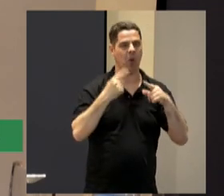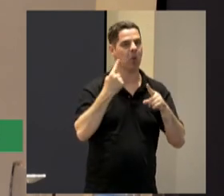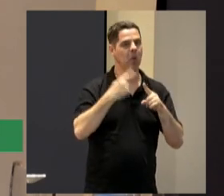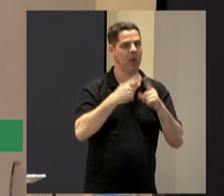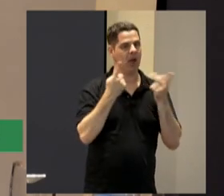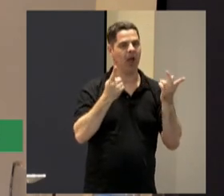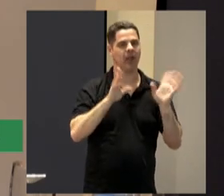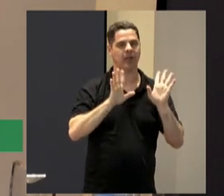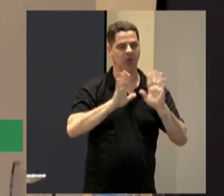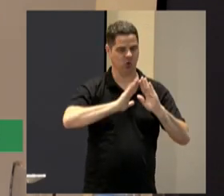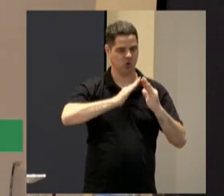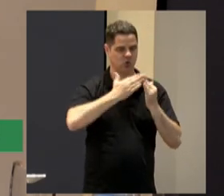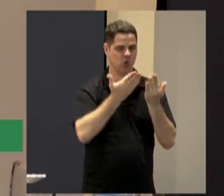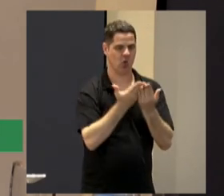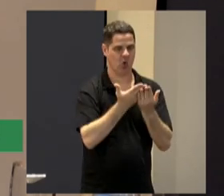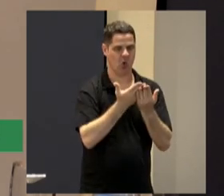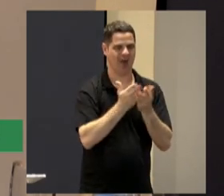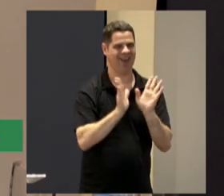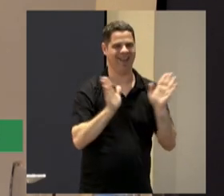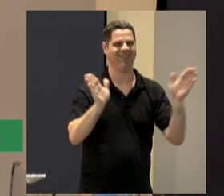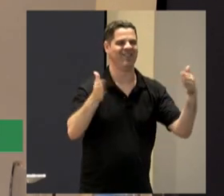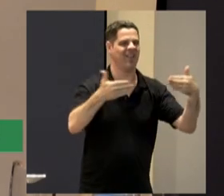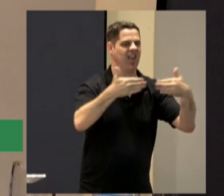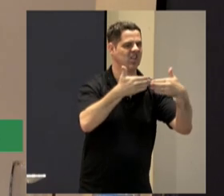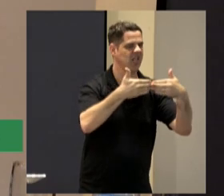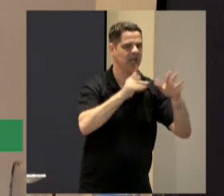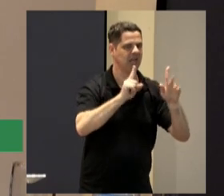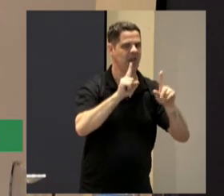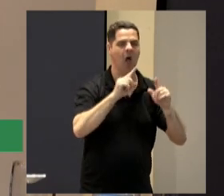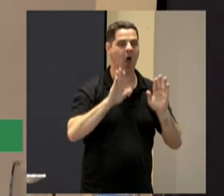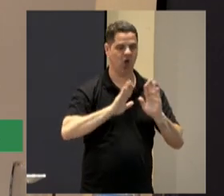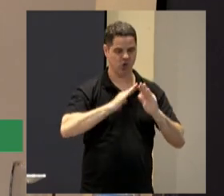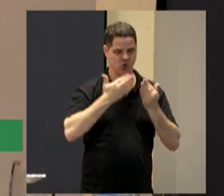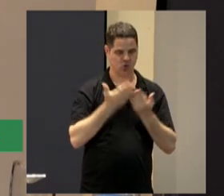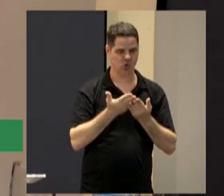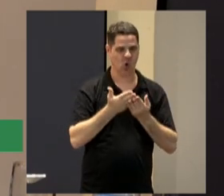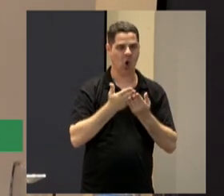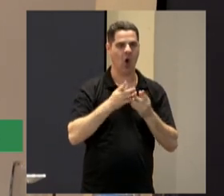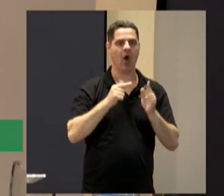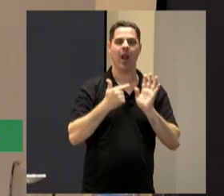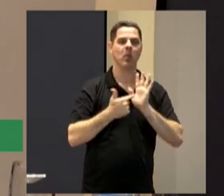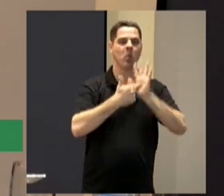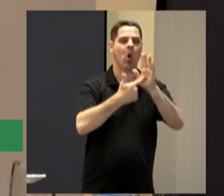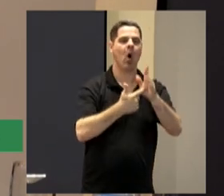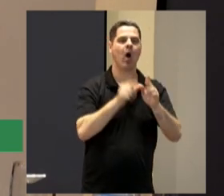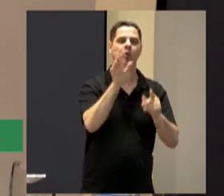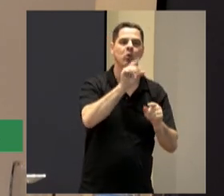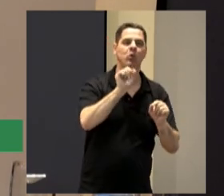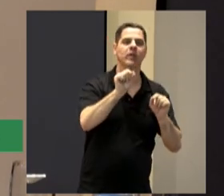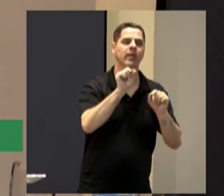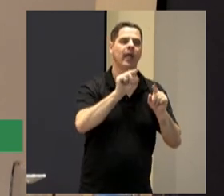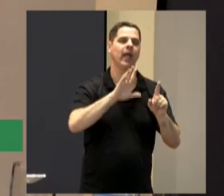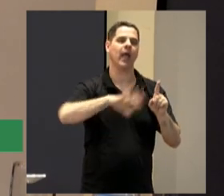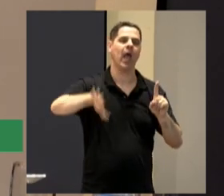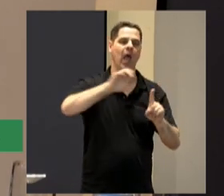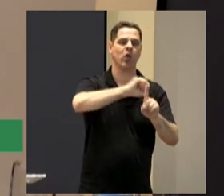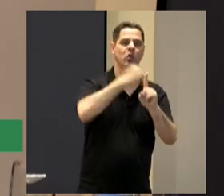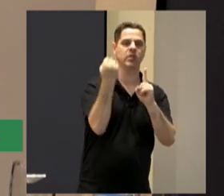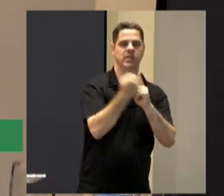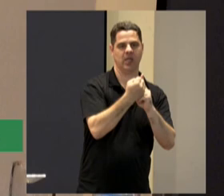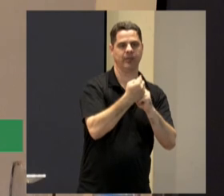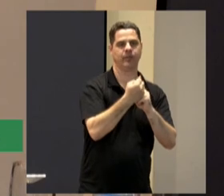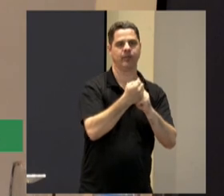A escola não se fecha para o mundo, ela é reflexo dele e um espaço de possibilidade e transformação.